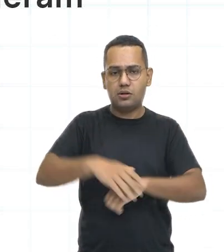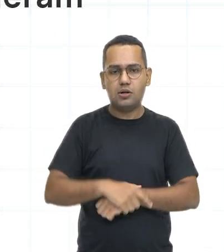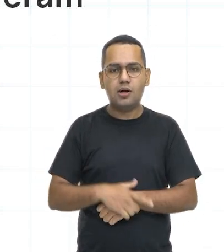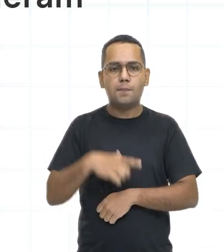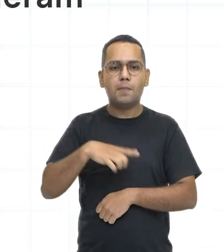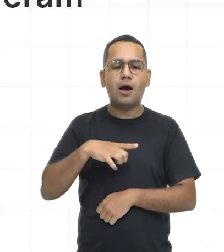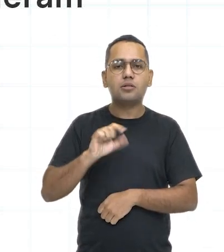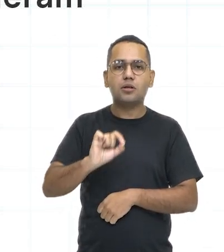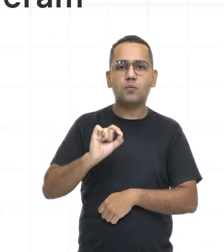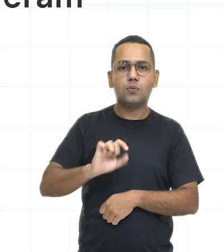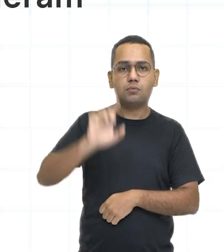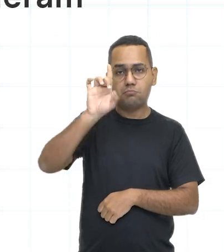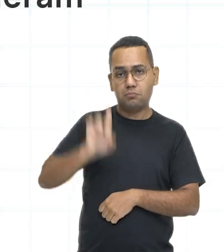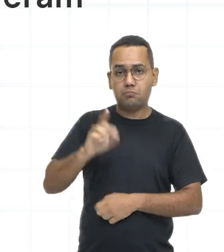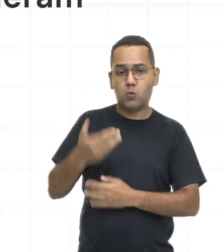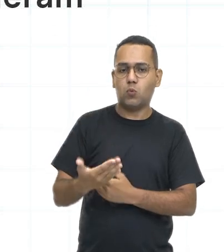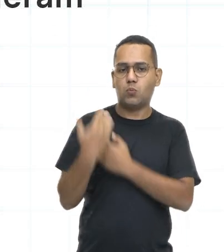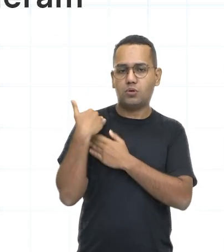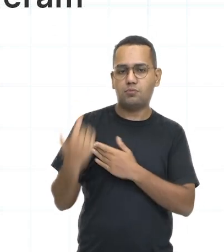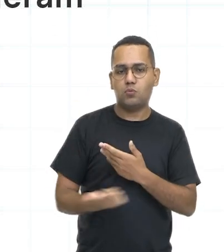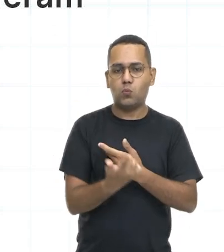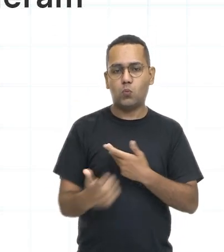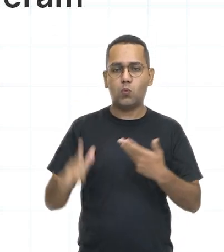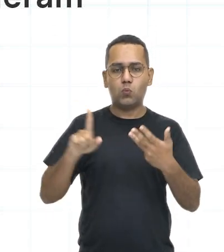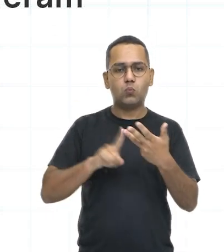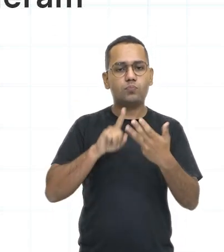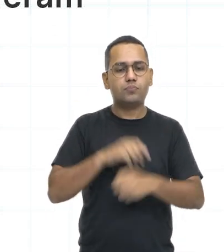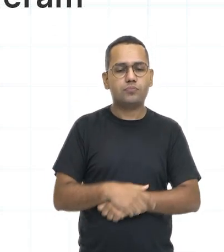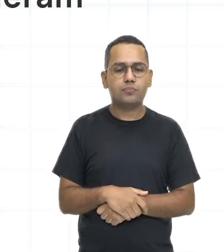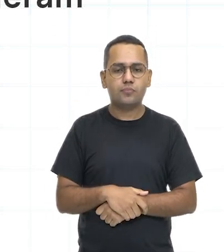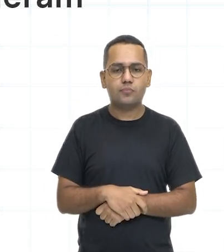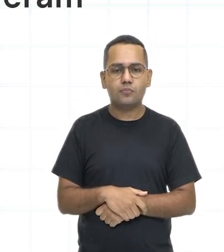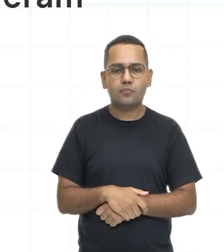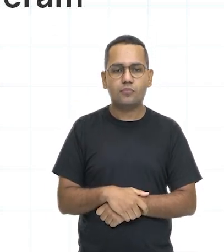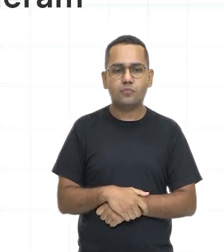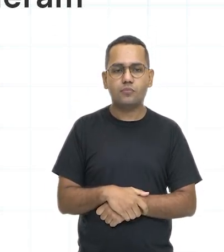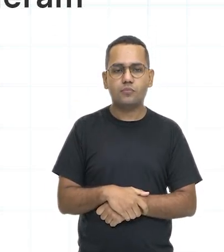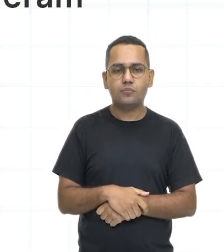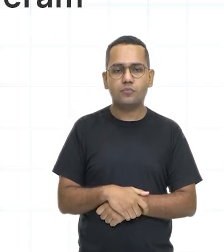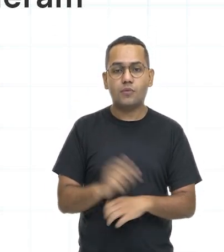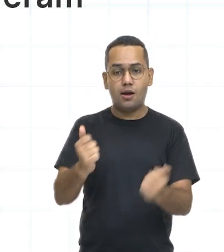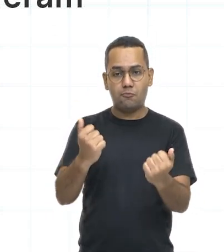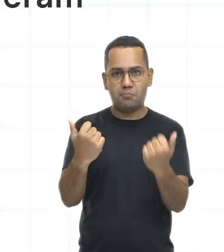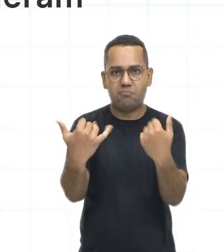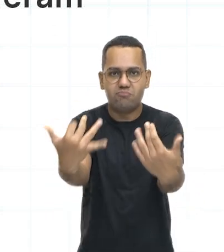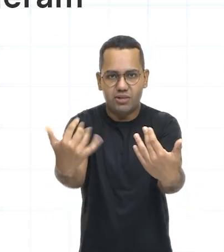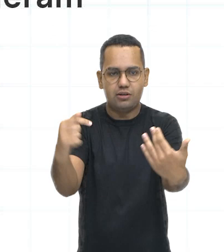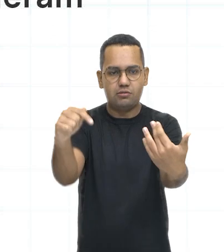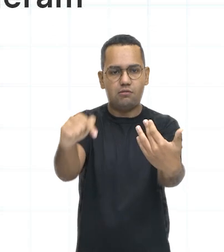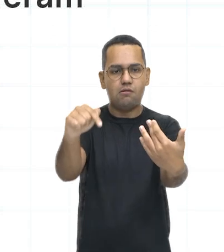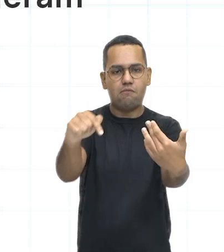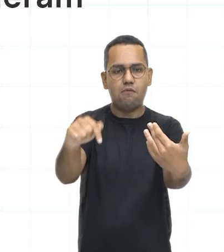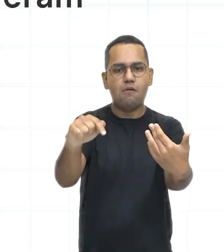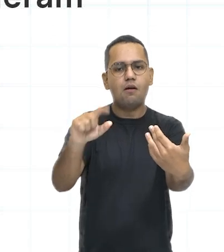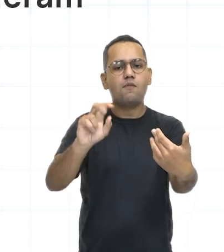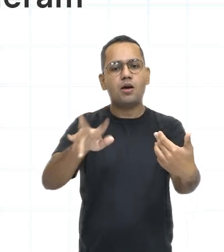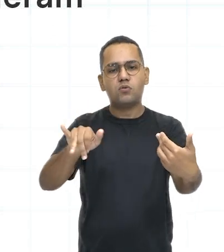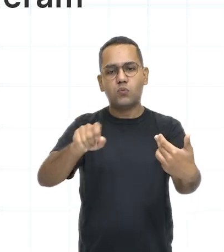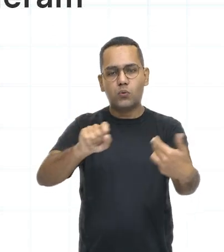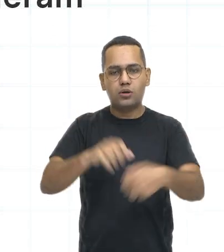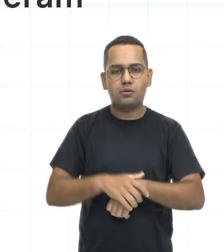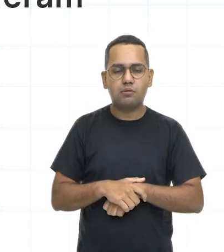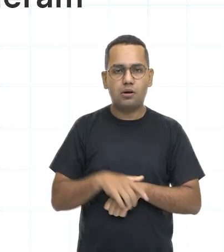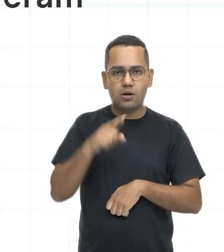comandada pelo diretor. Avaliação propõe à plateia que verifique se os participantes